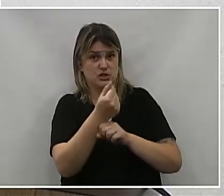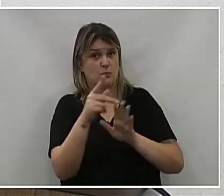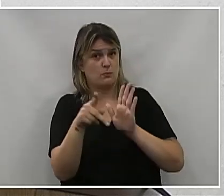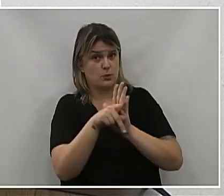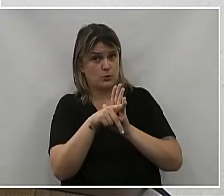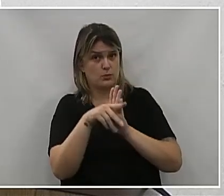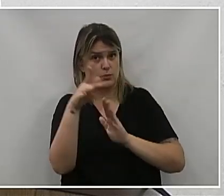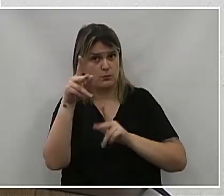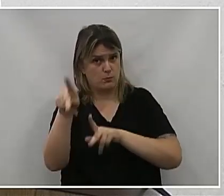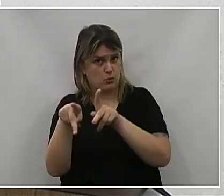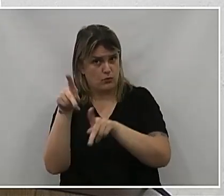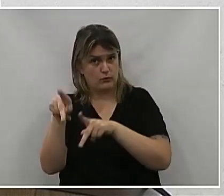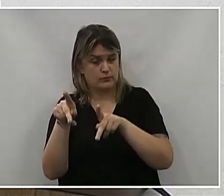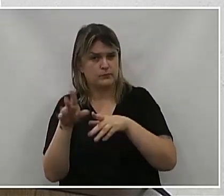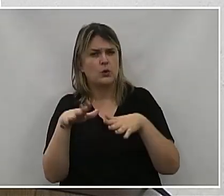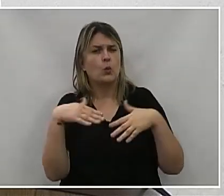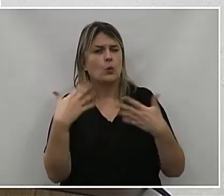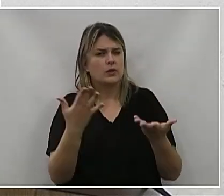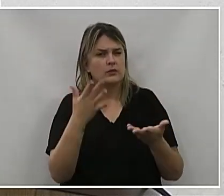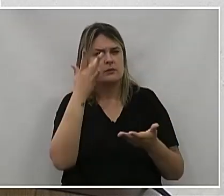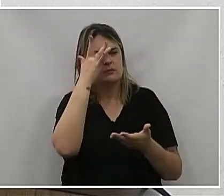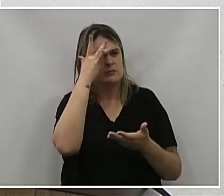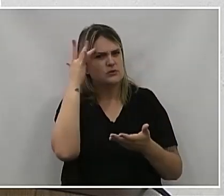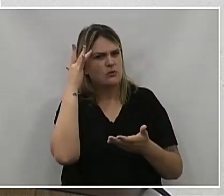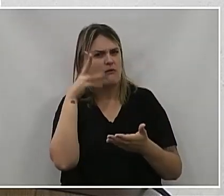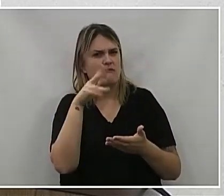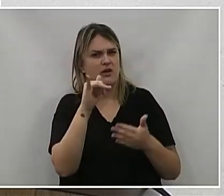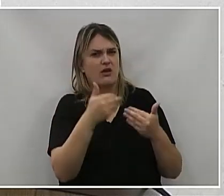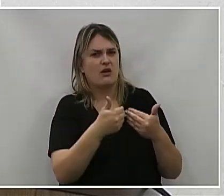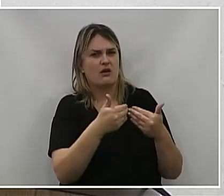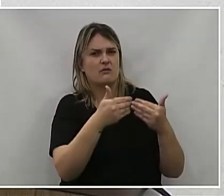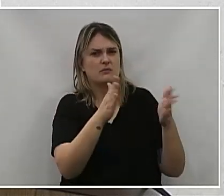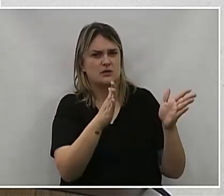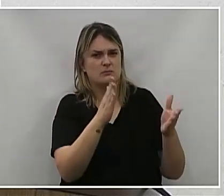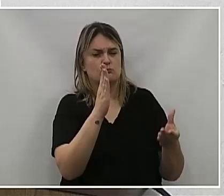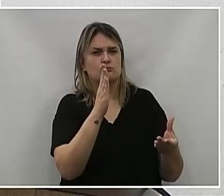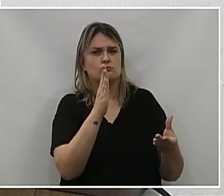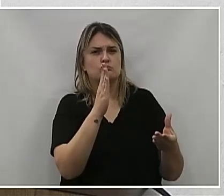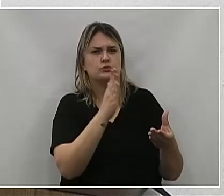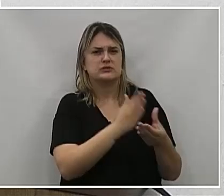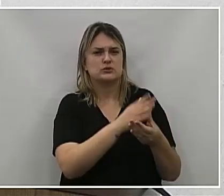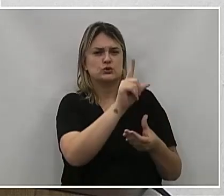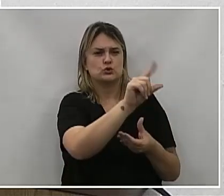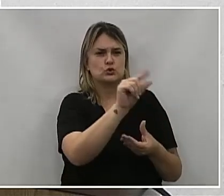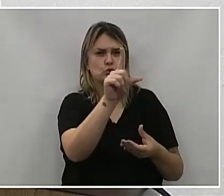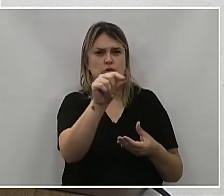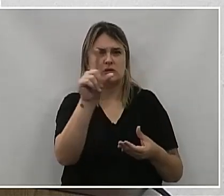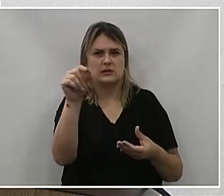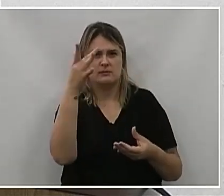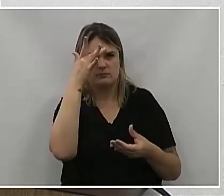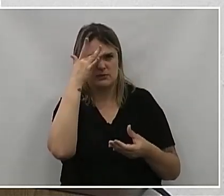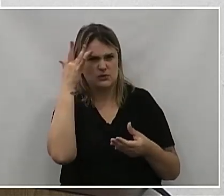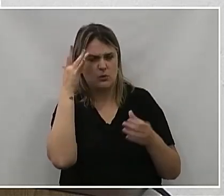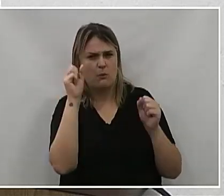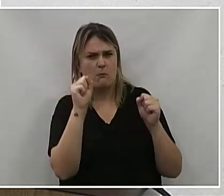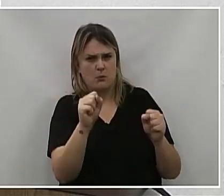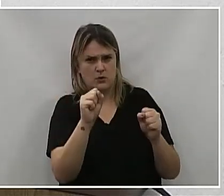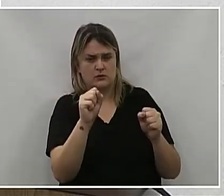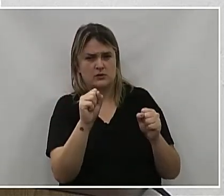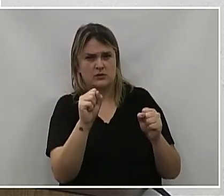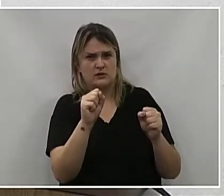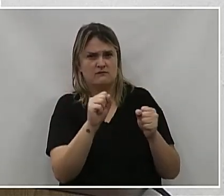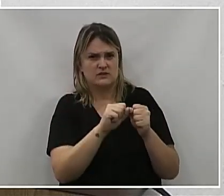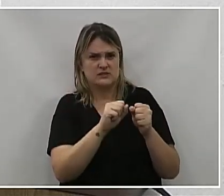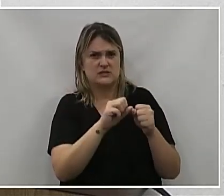público. Quando você vai abrir um processo de seleção para que as pessoas possam cursar